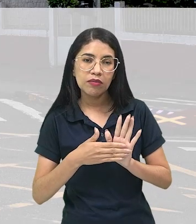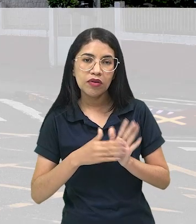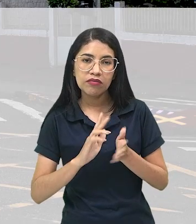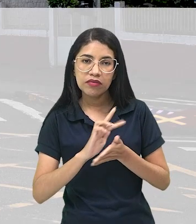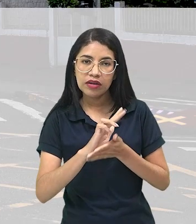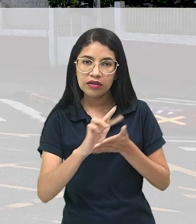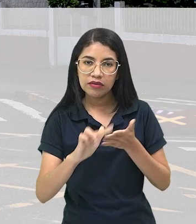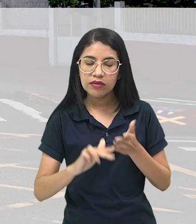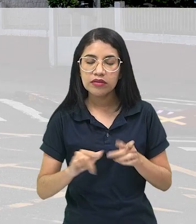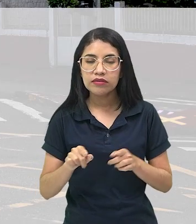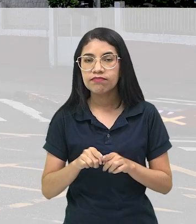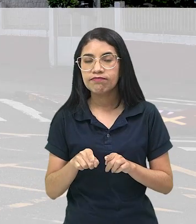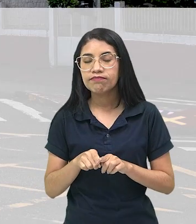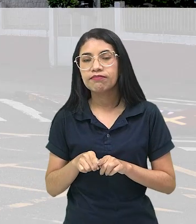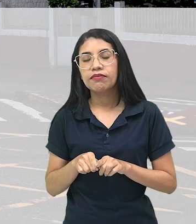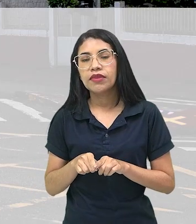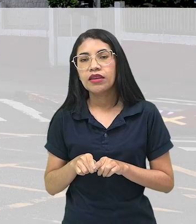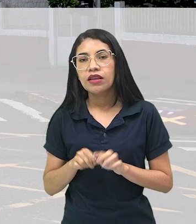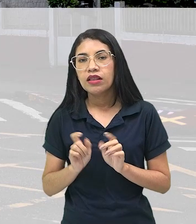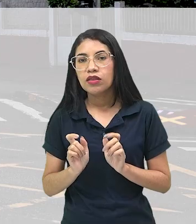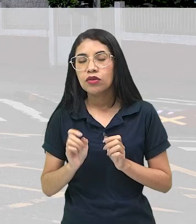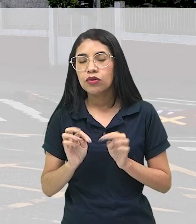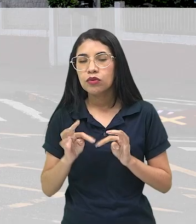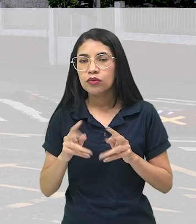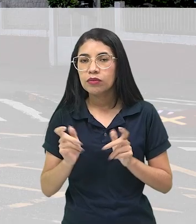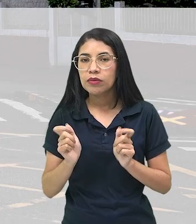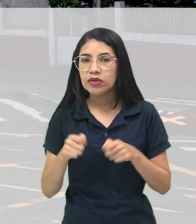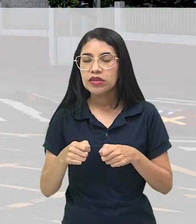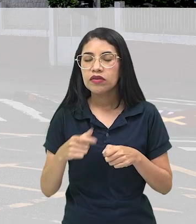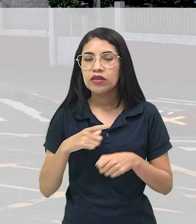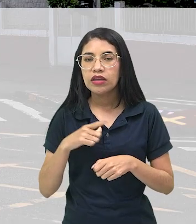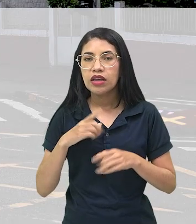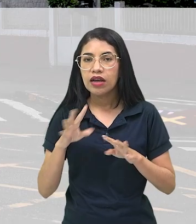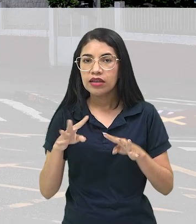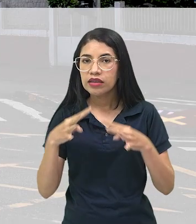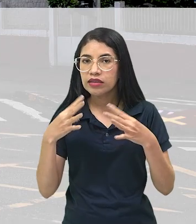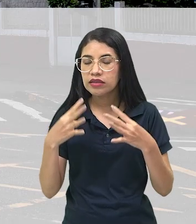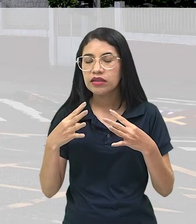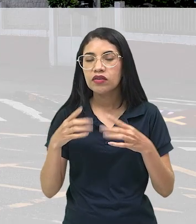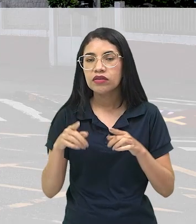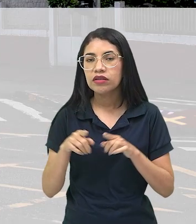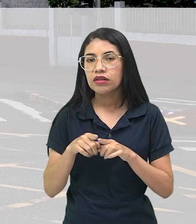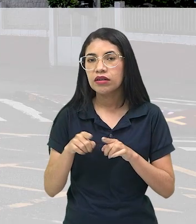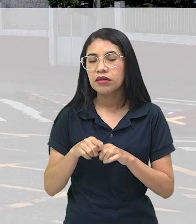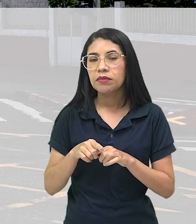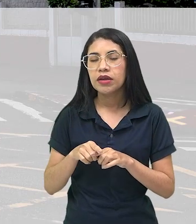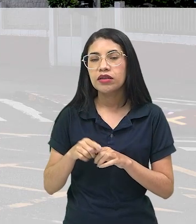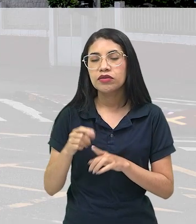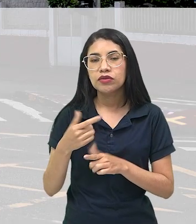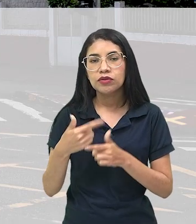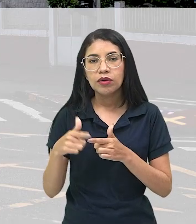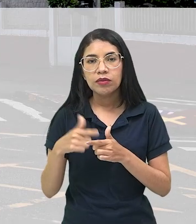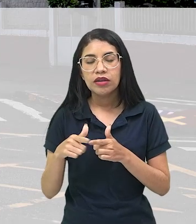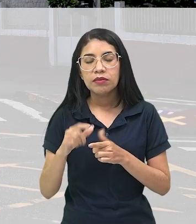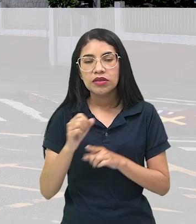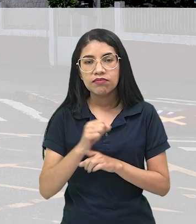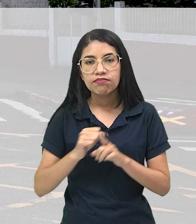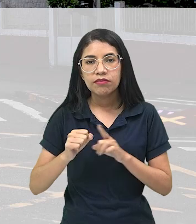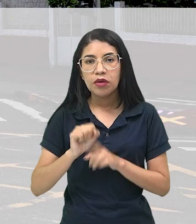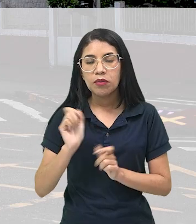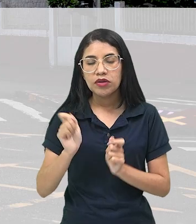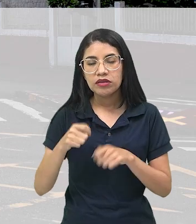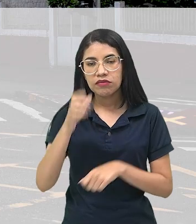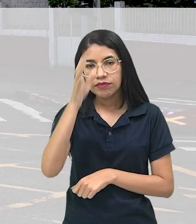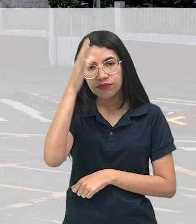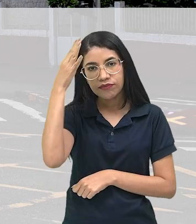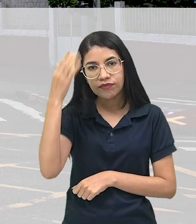fazer. Enfim, tudo isso para serem ouvidos, para esses problemas sociais serem